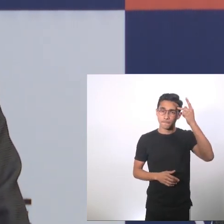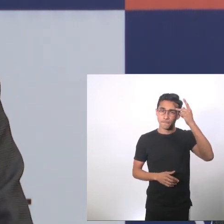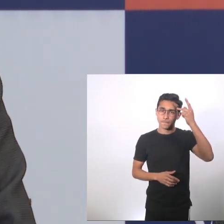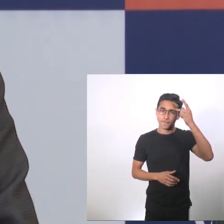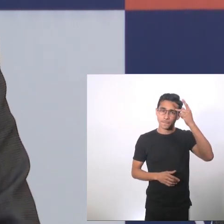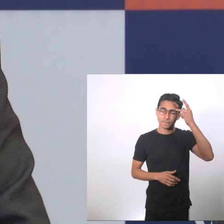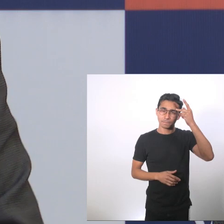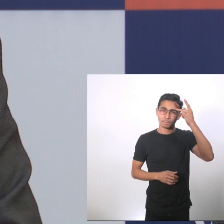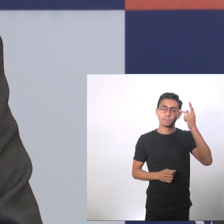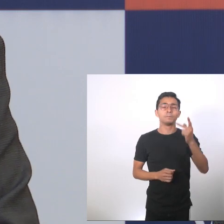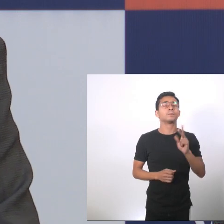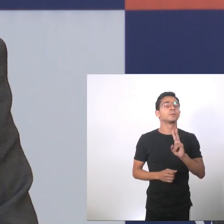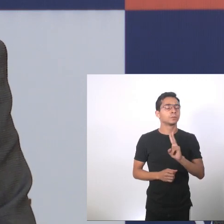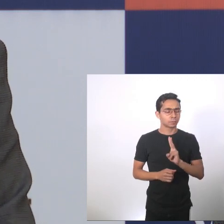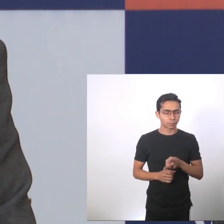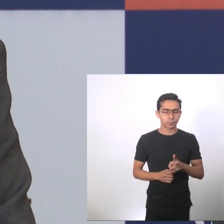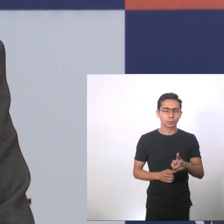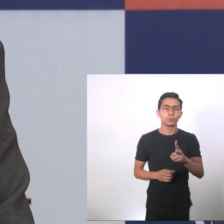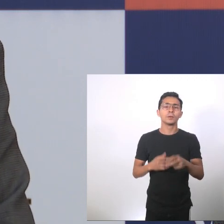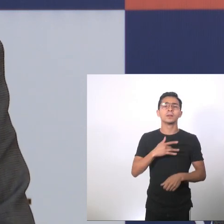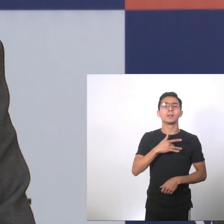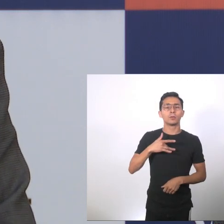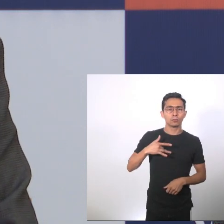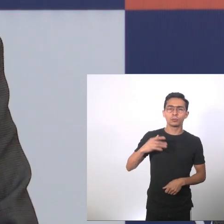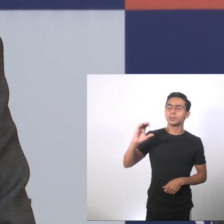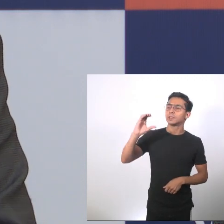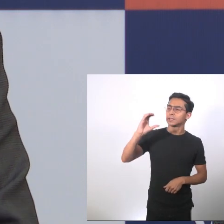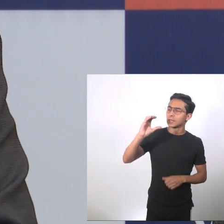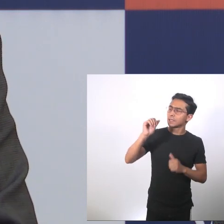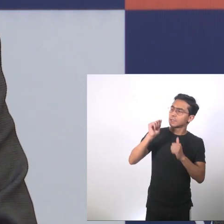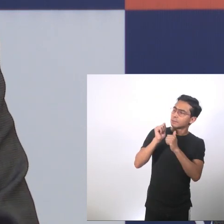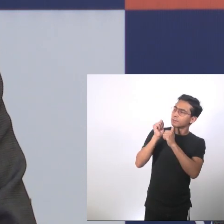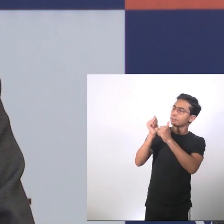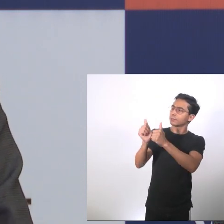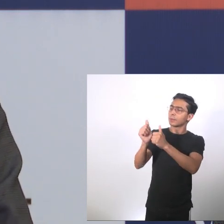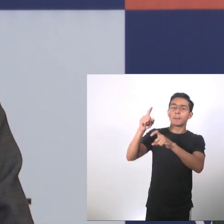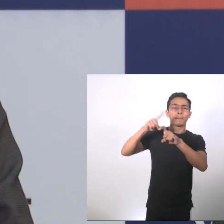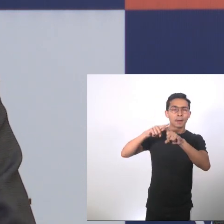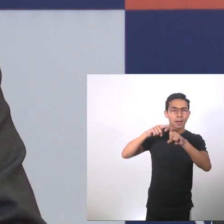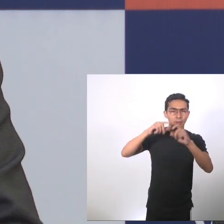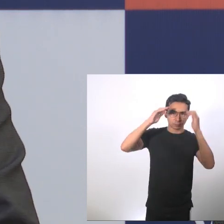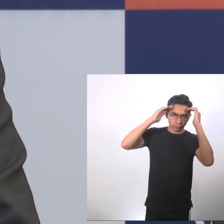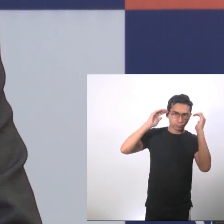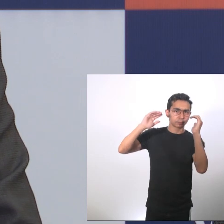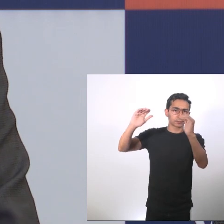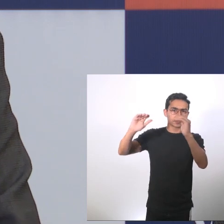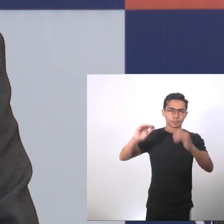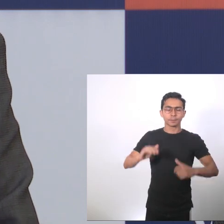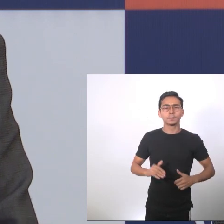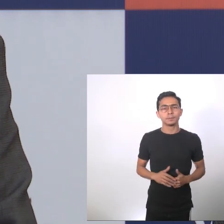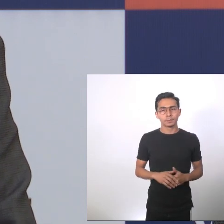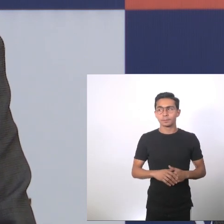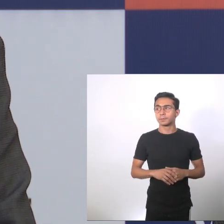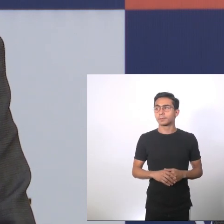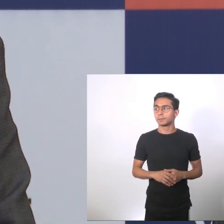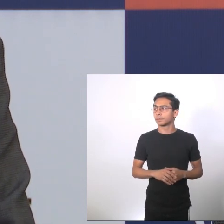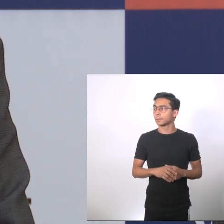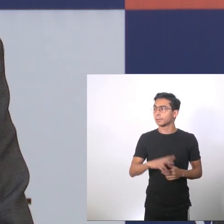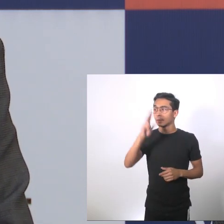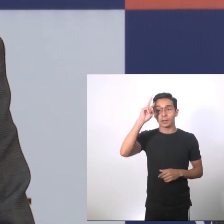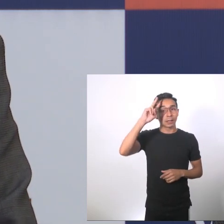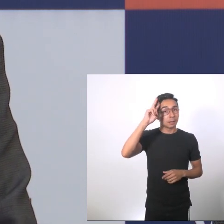seguir sempre a saúde, a ciência e a área médica, e reforçar com